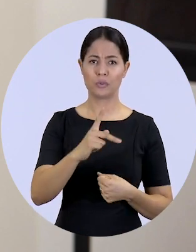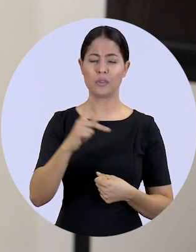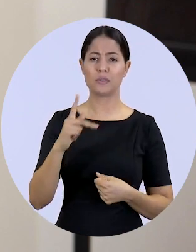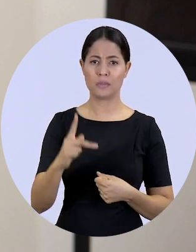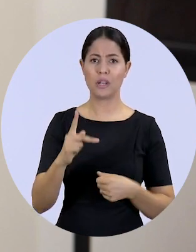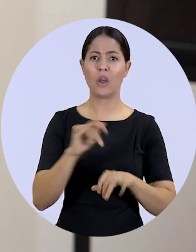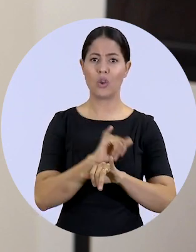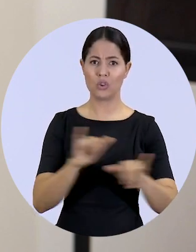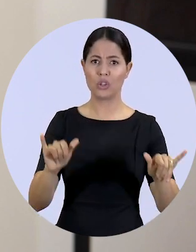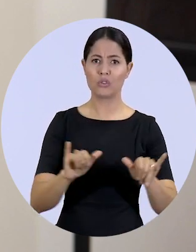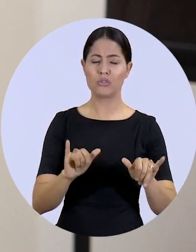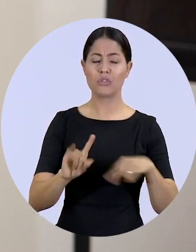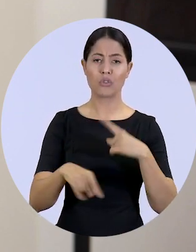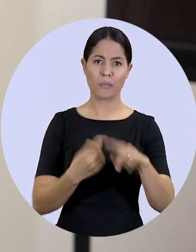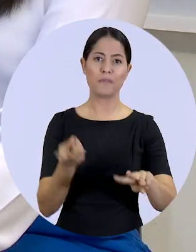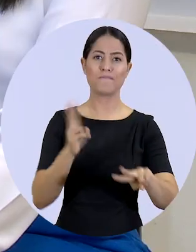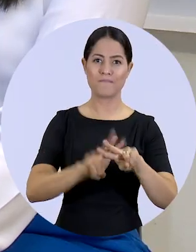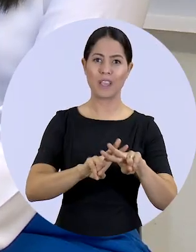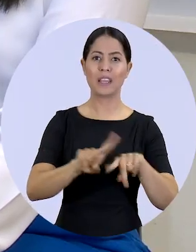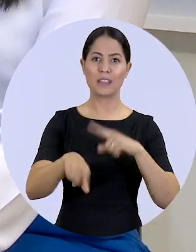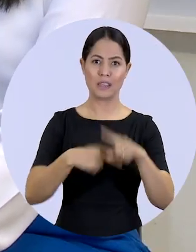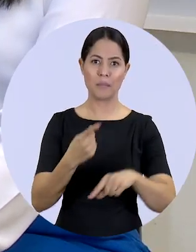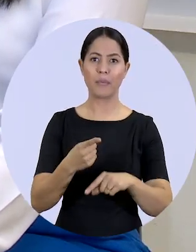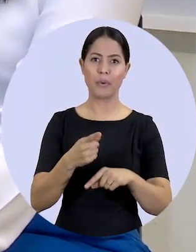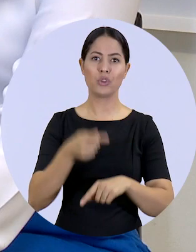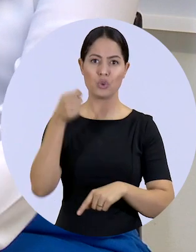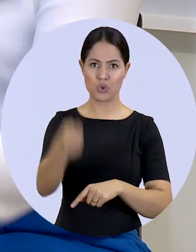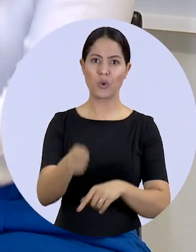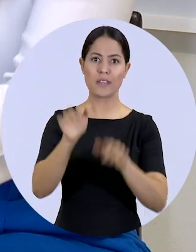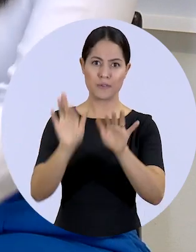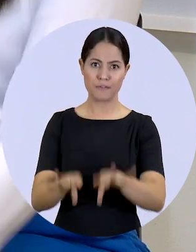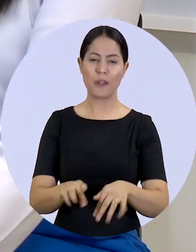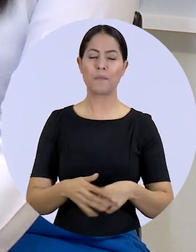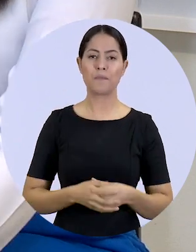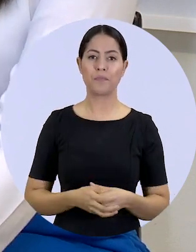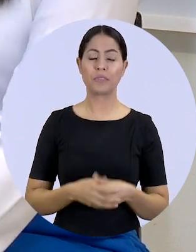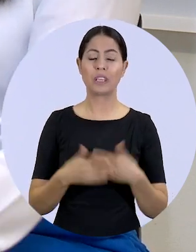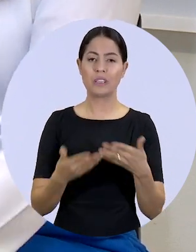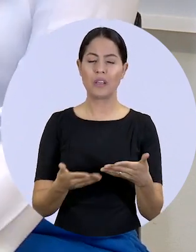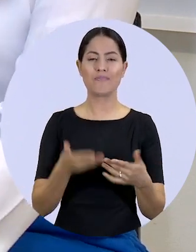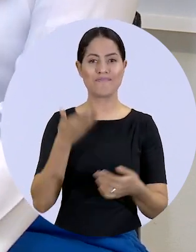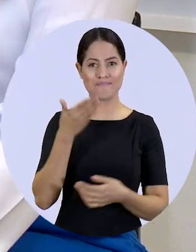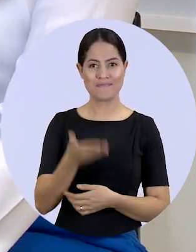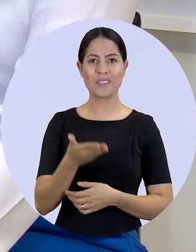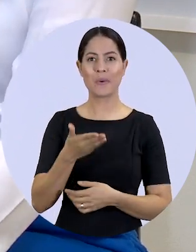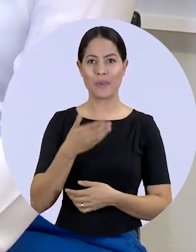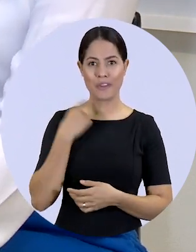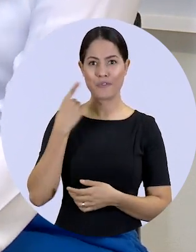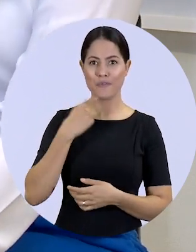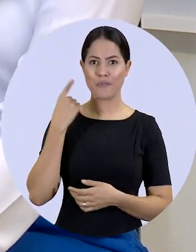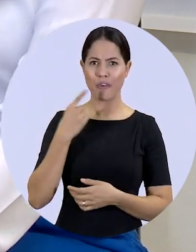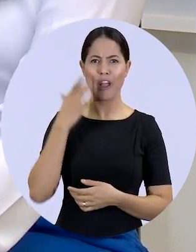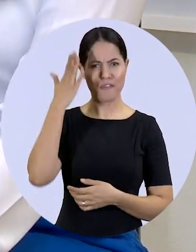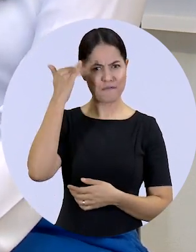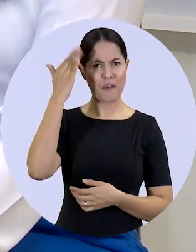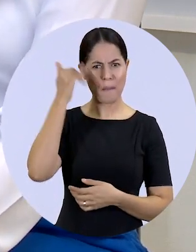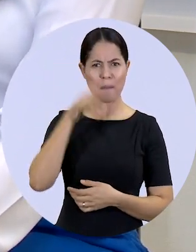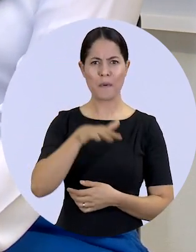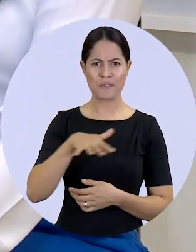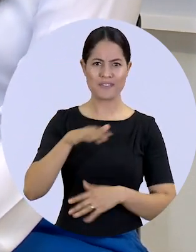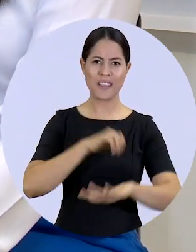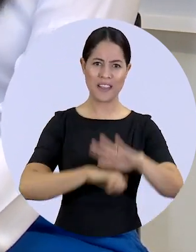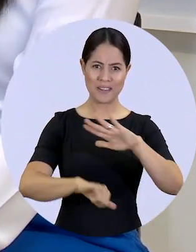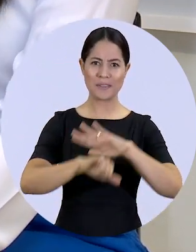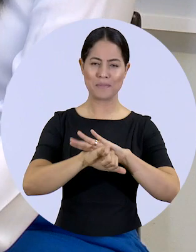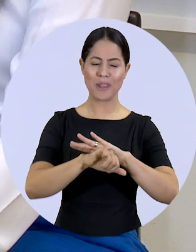garante que só pode prender após o trânsito em julgado. E o senhor, como advogado criminal reconhecido na área, eu não poderia deixar de perder a